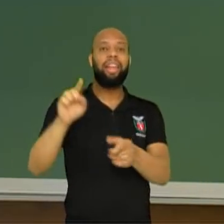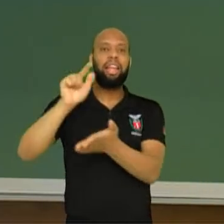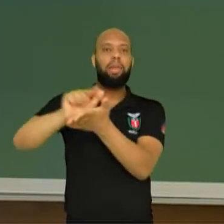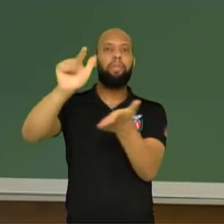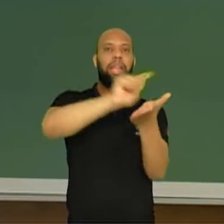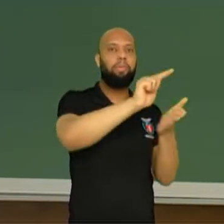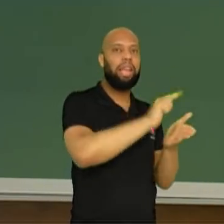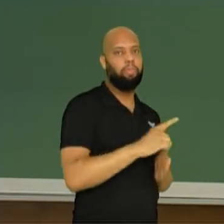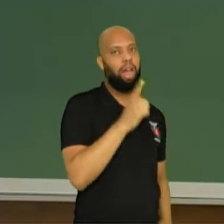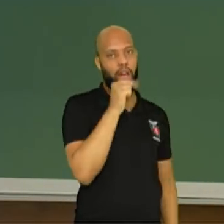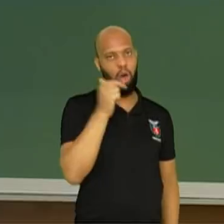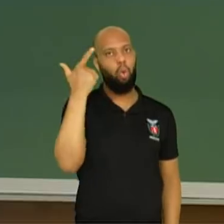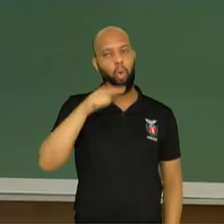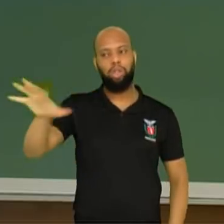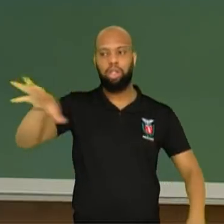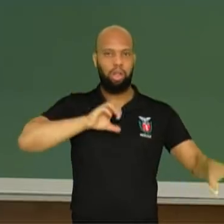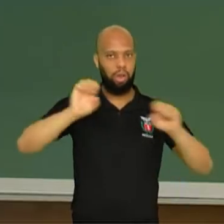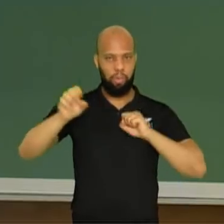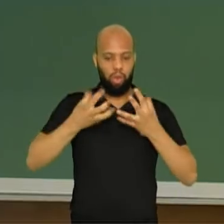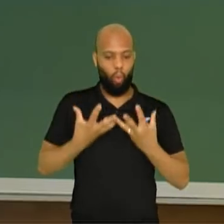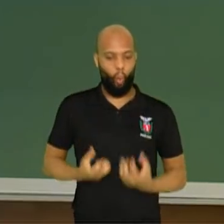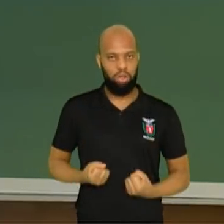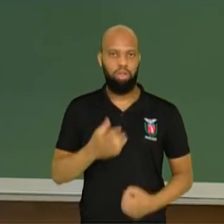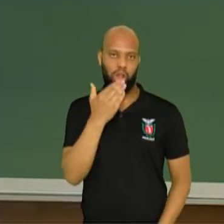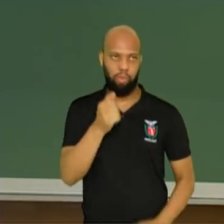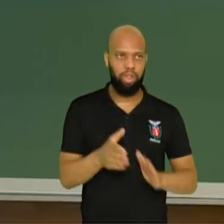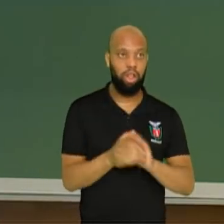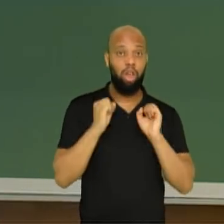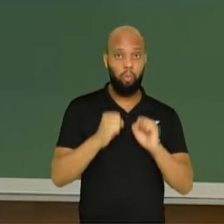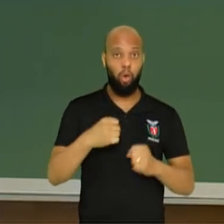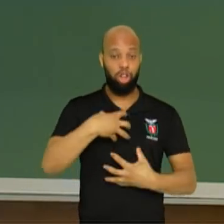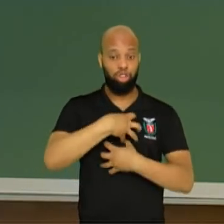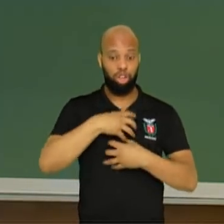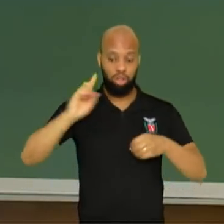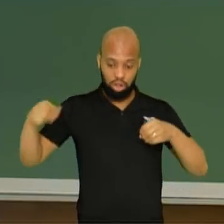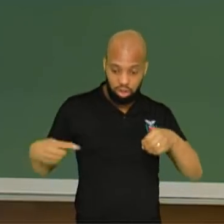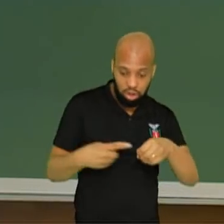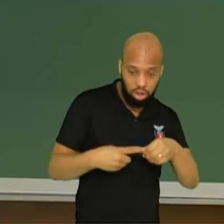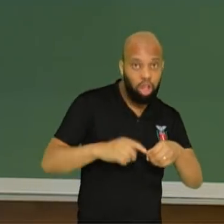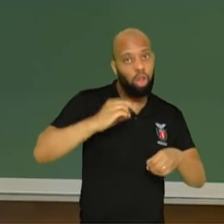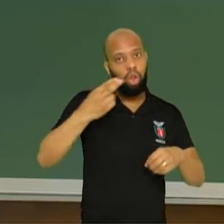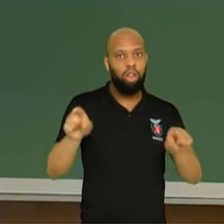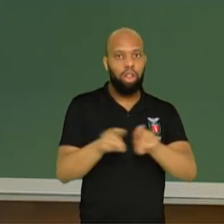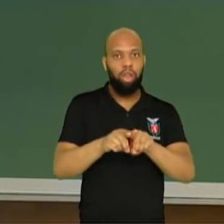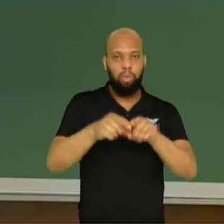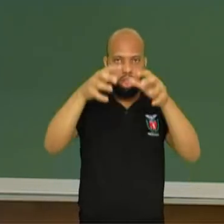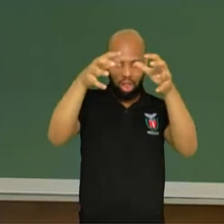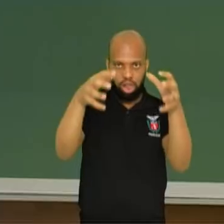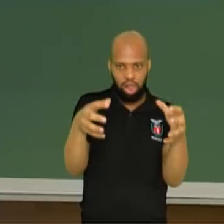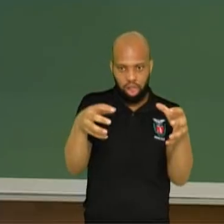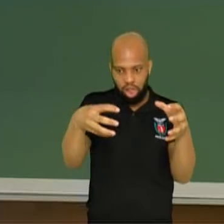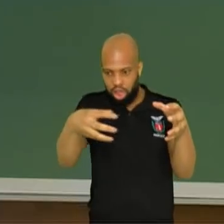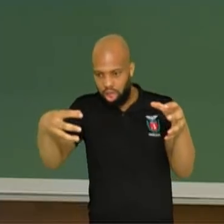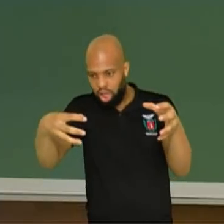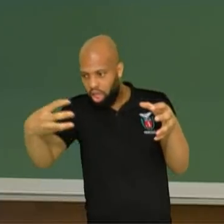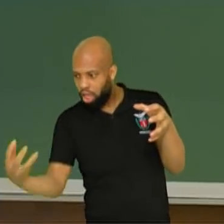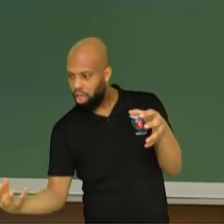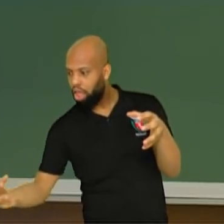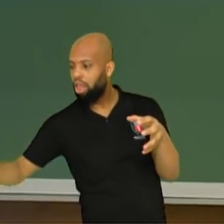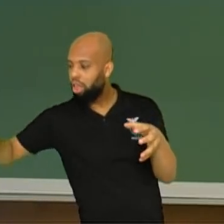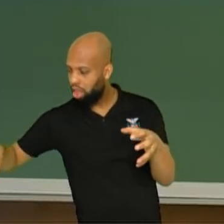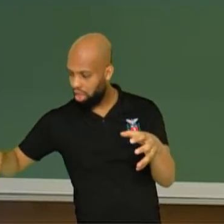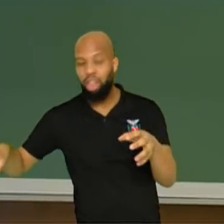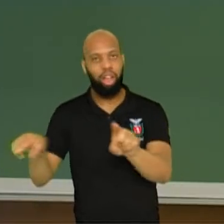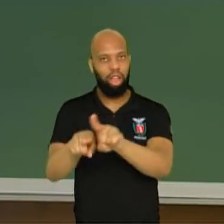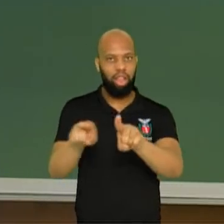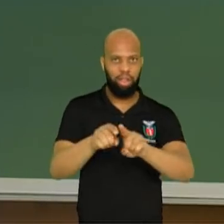que filtram a água para obter o alimento. E elas podem se reproduzir tanto de forma assexuada quanto sexuada, com gametas